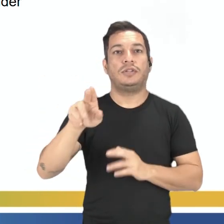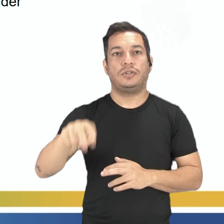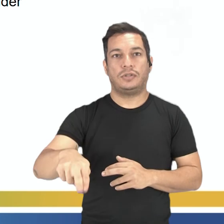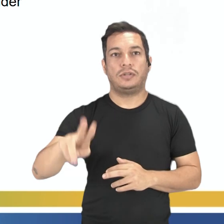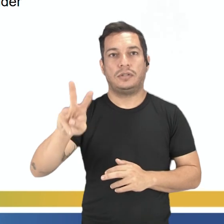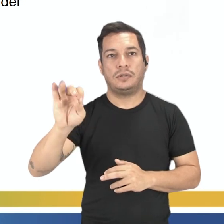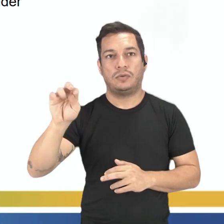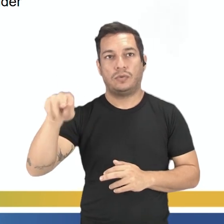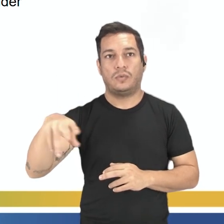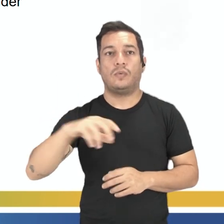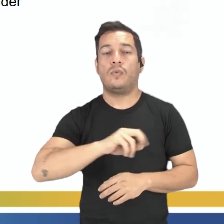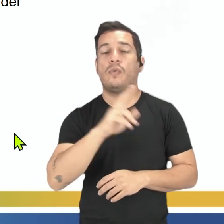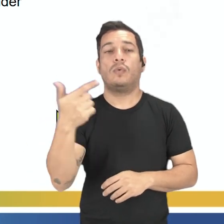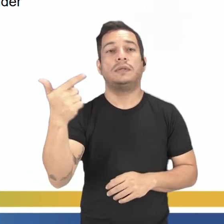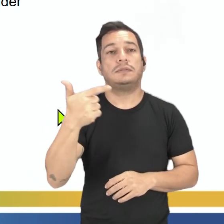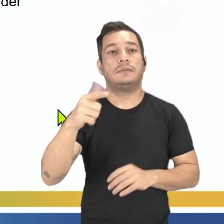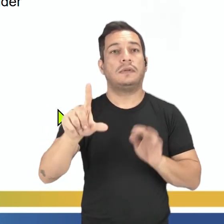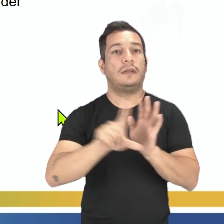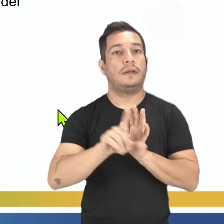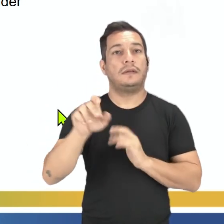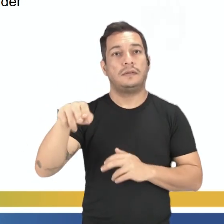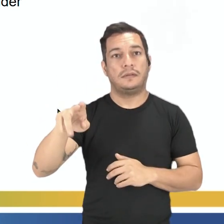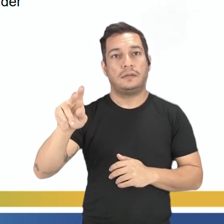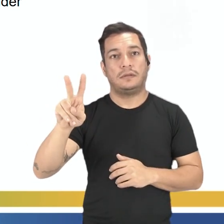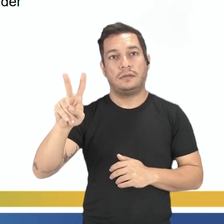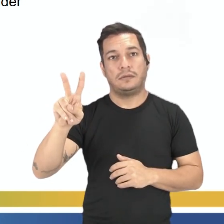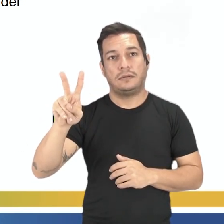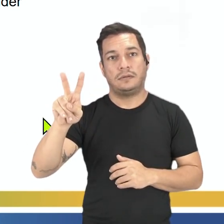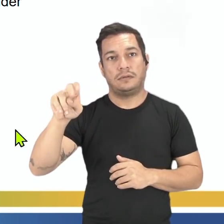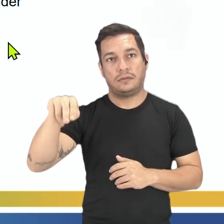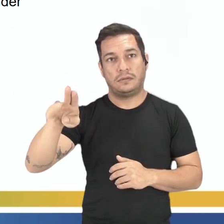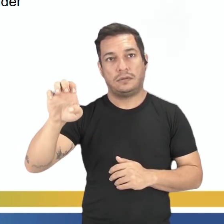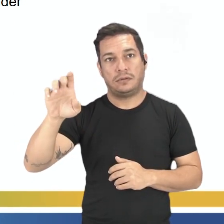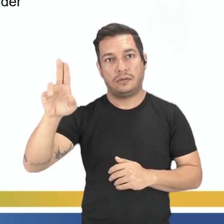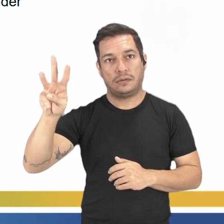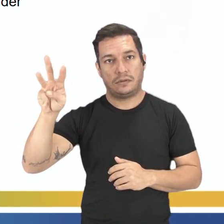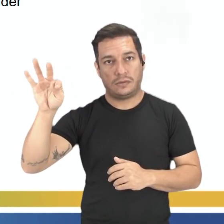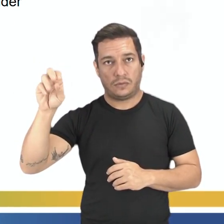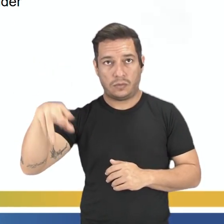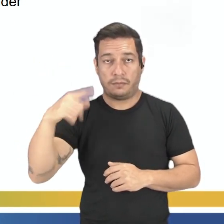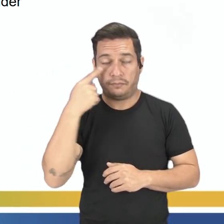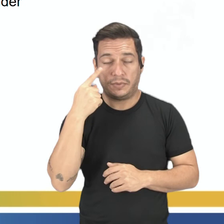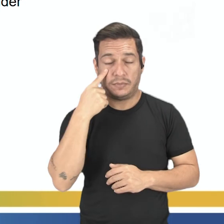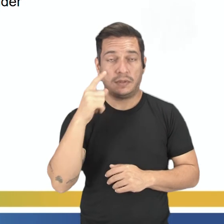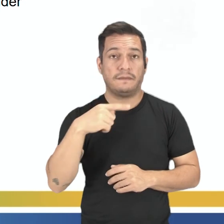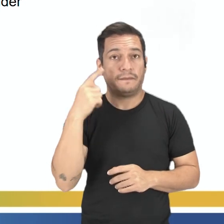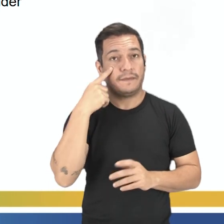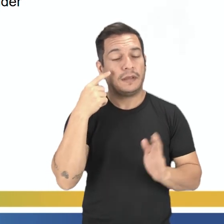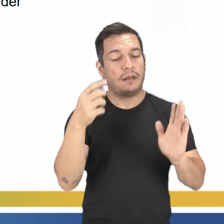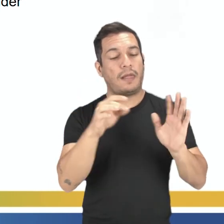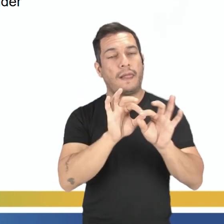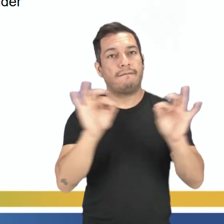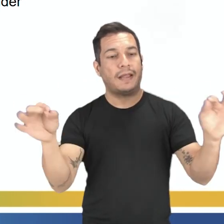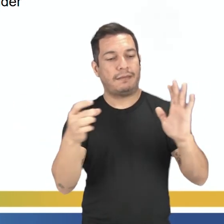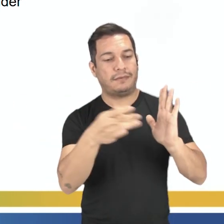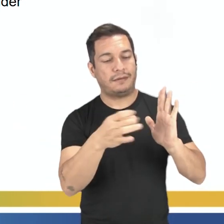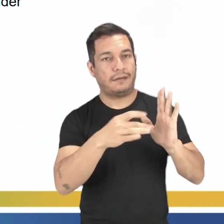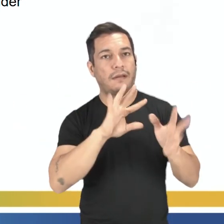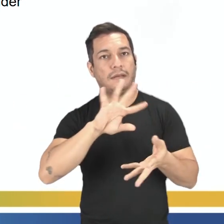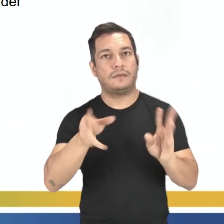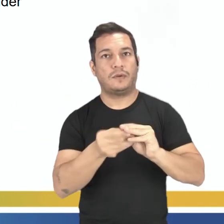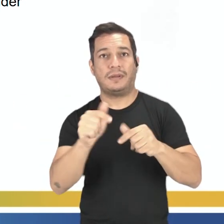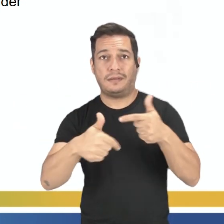ou letra E, segunda lei de Newton. Primeiro, observe aí a parte que foi destacada. Transforme em